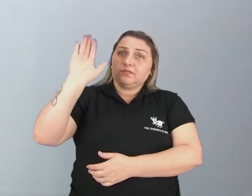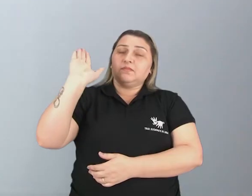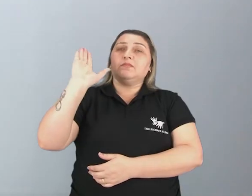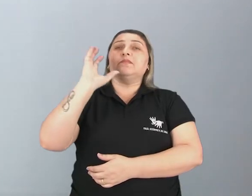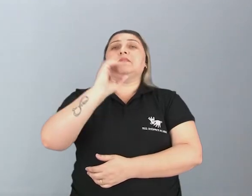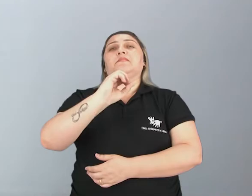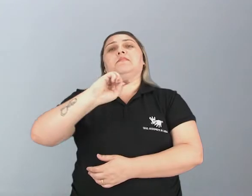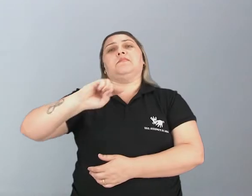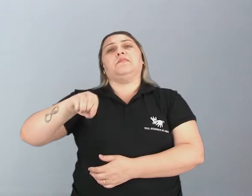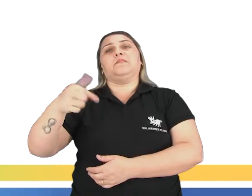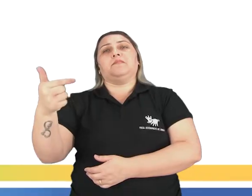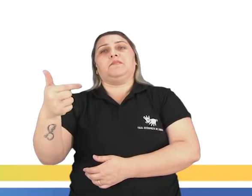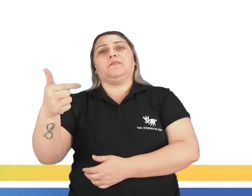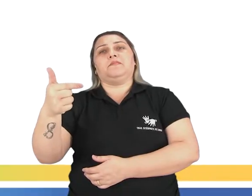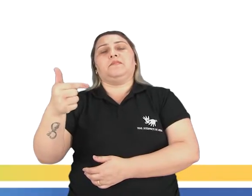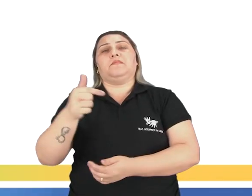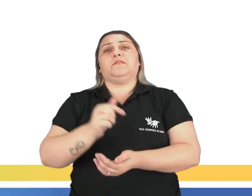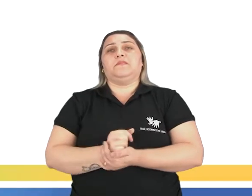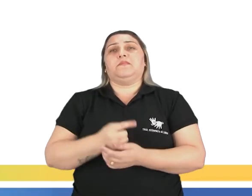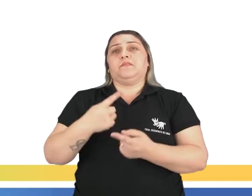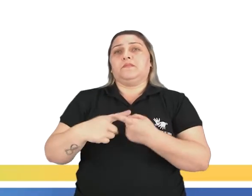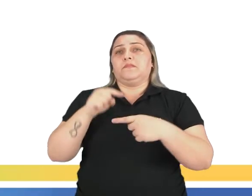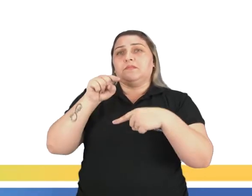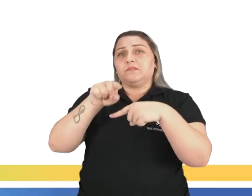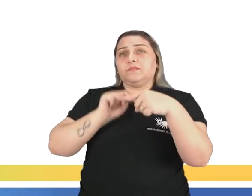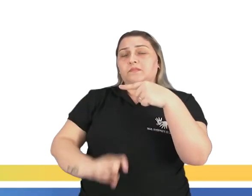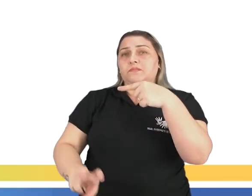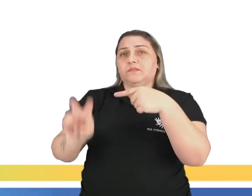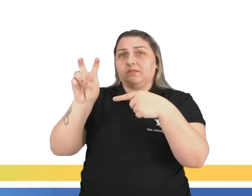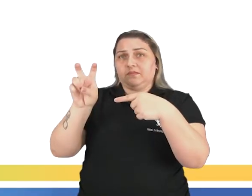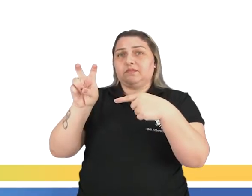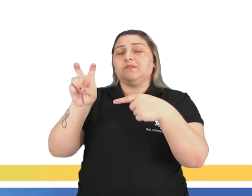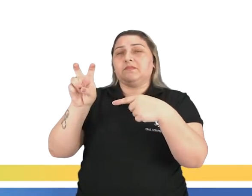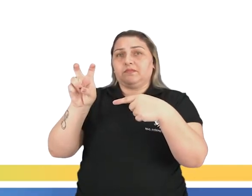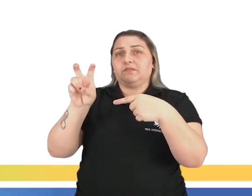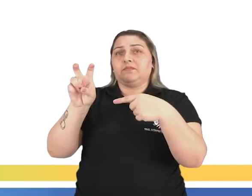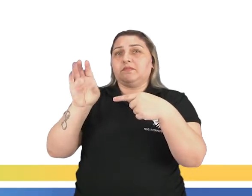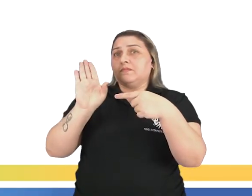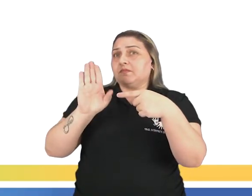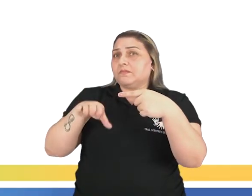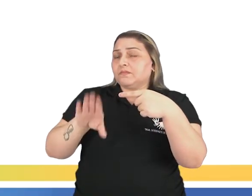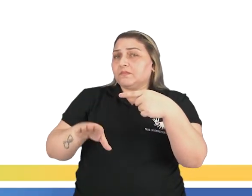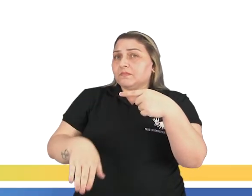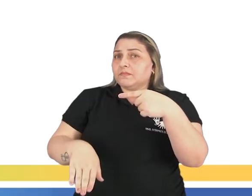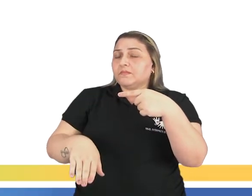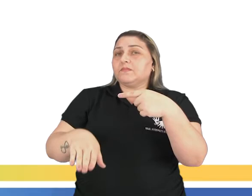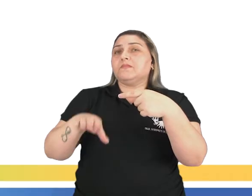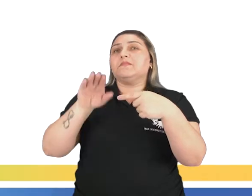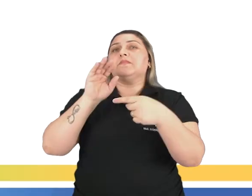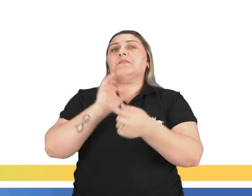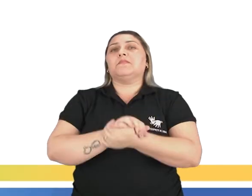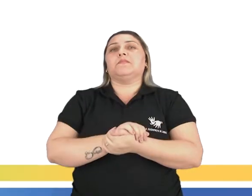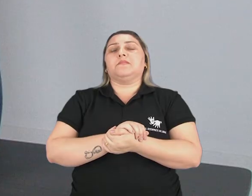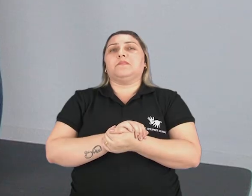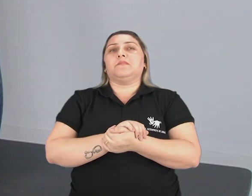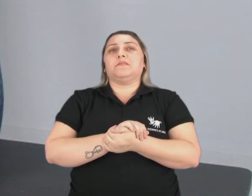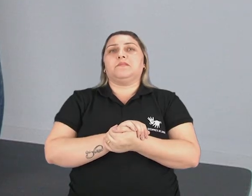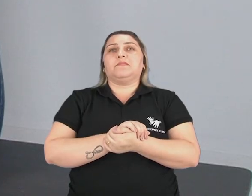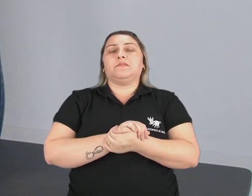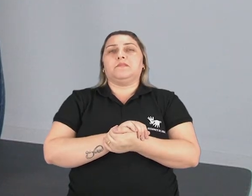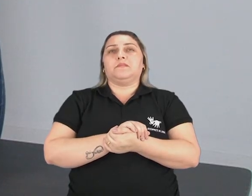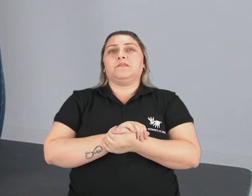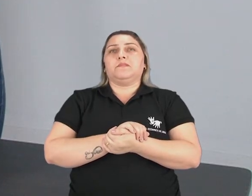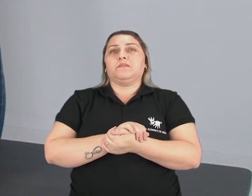é o 0,2, porque ele foi dividido por 5 partes, por menores partes, né? Por partes,